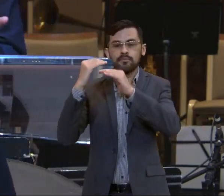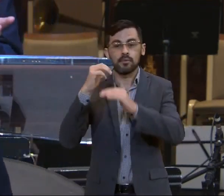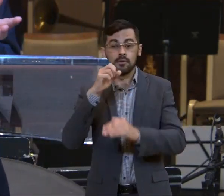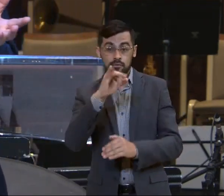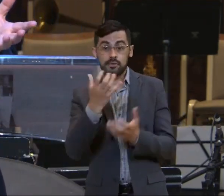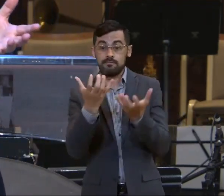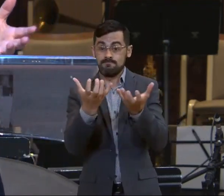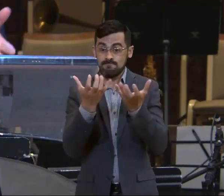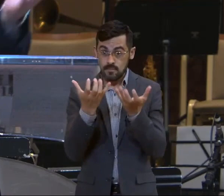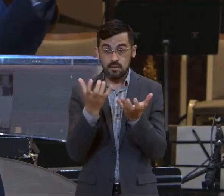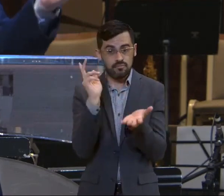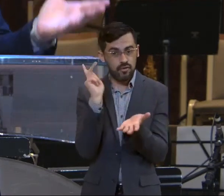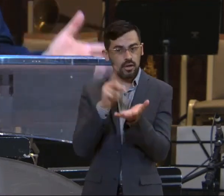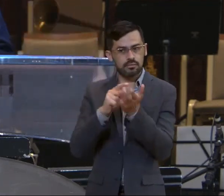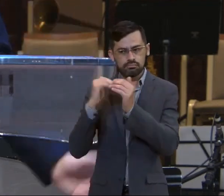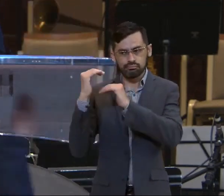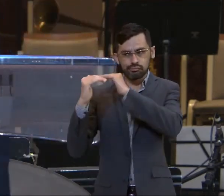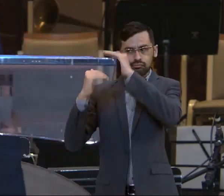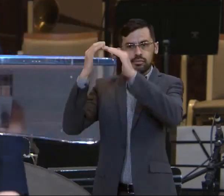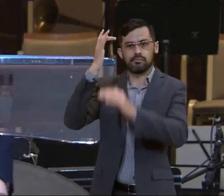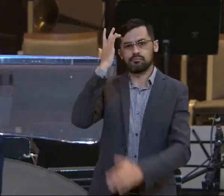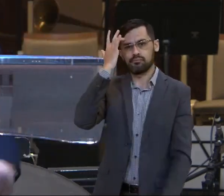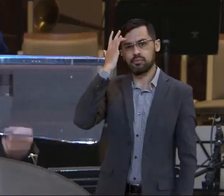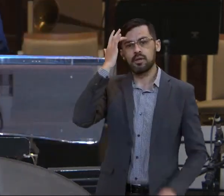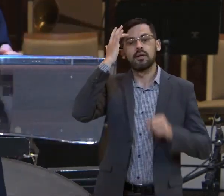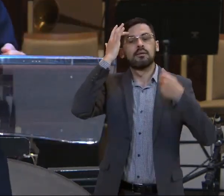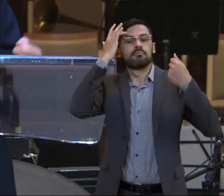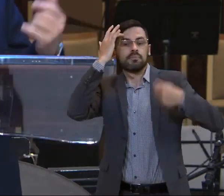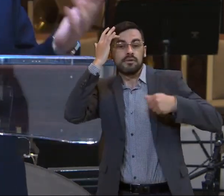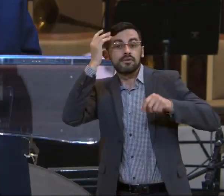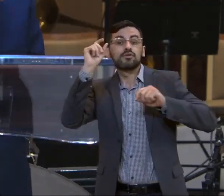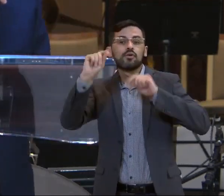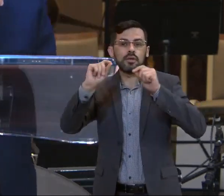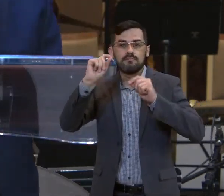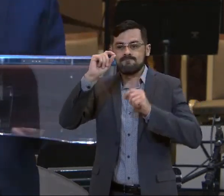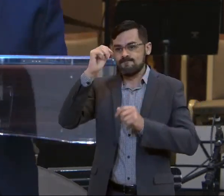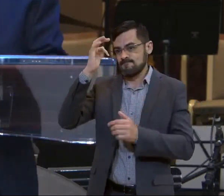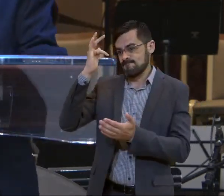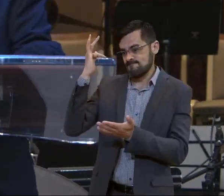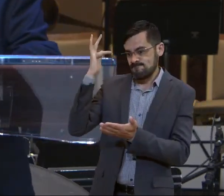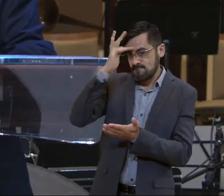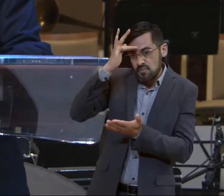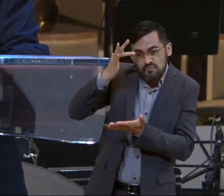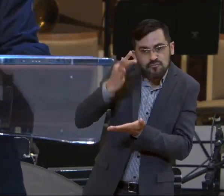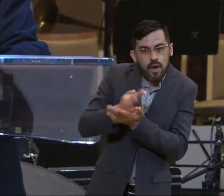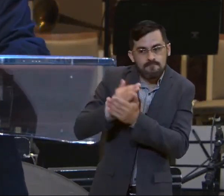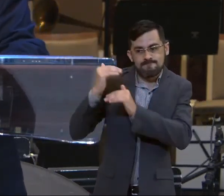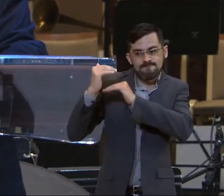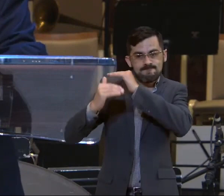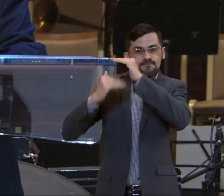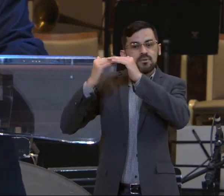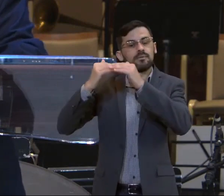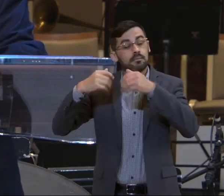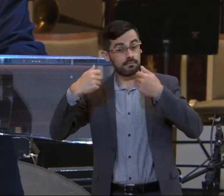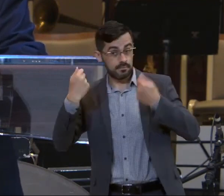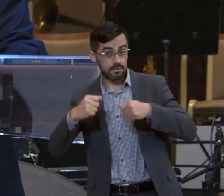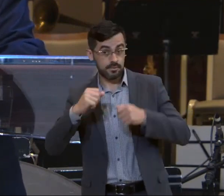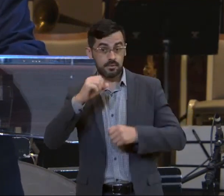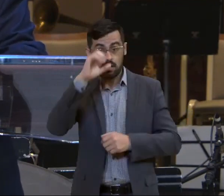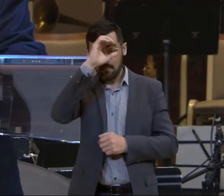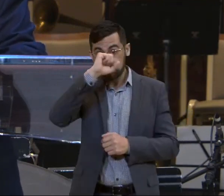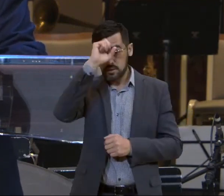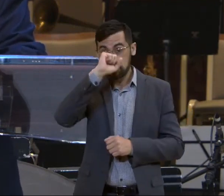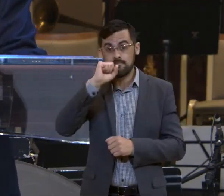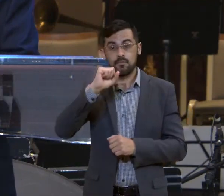quiser fazer isso, crescer na maturidade, tem que crescer na fé. E a gente então tem que aprender a viver uma